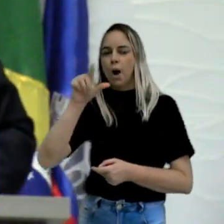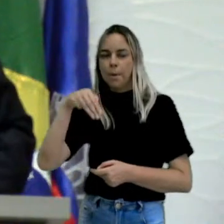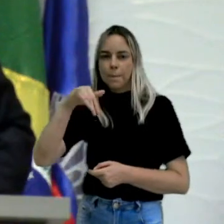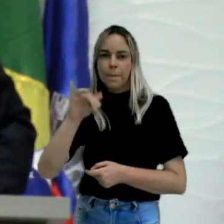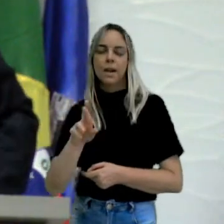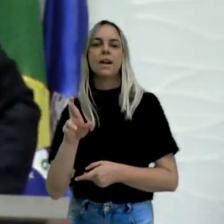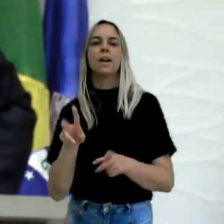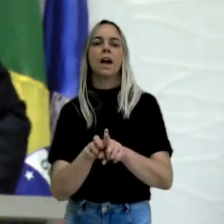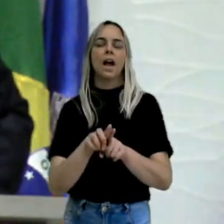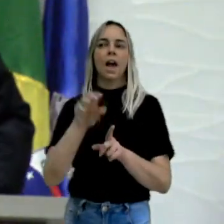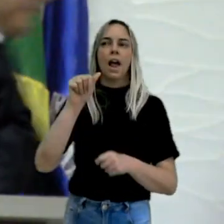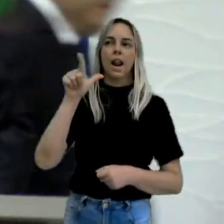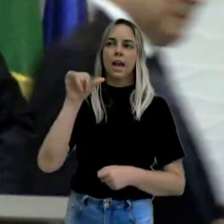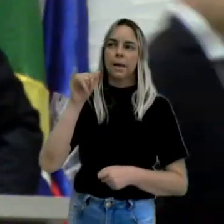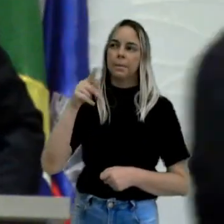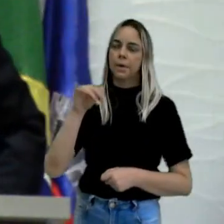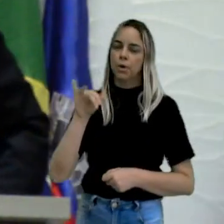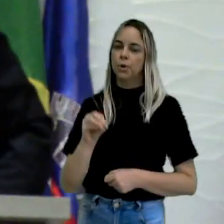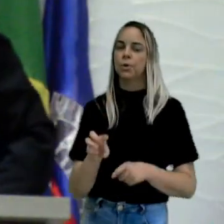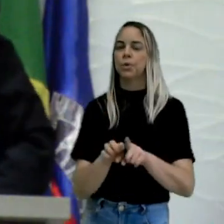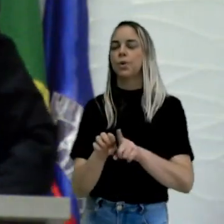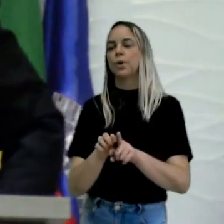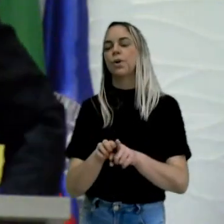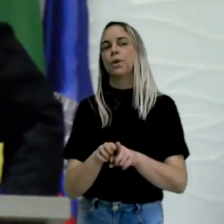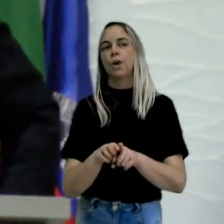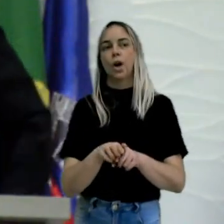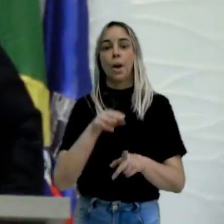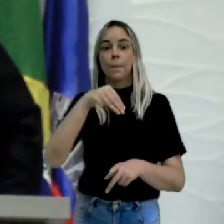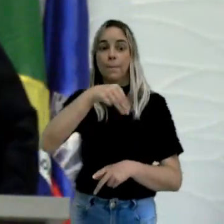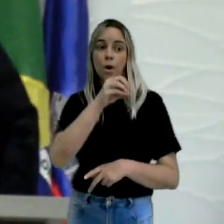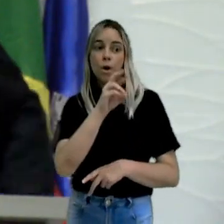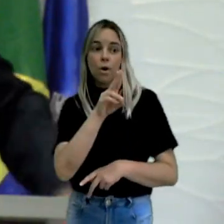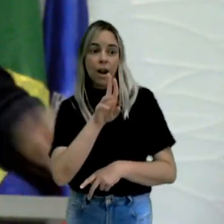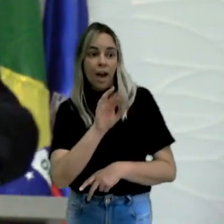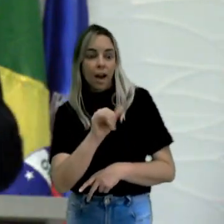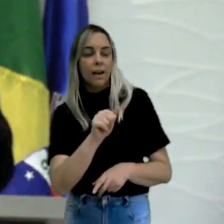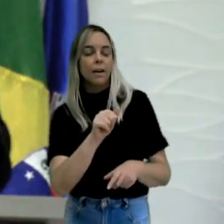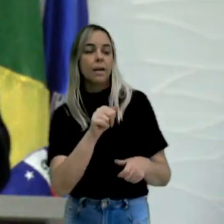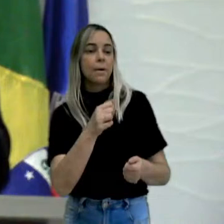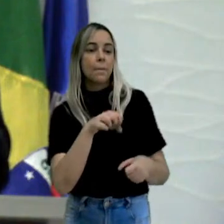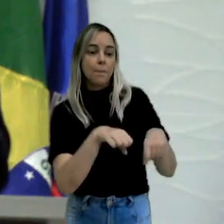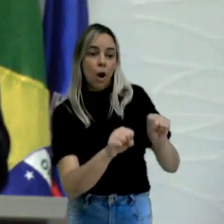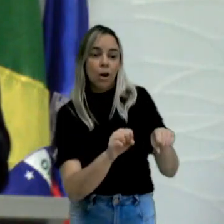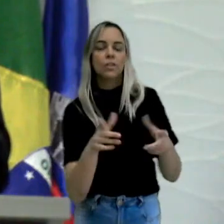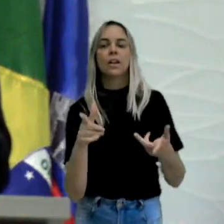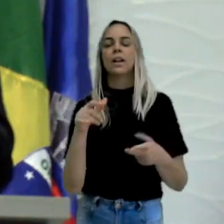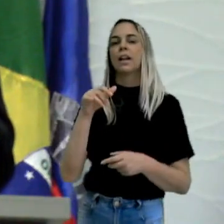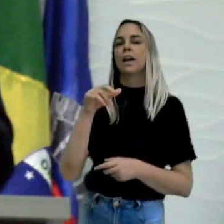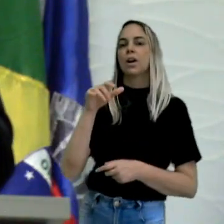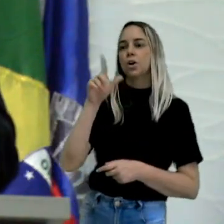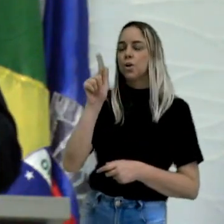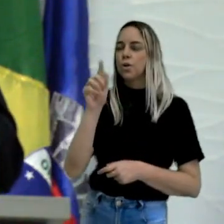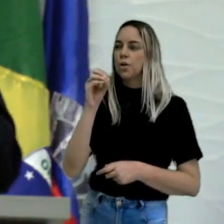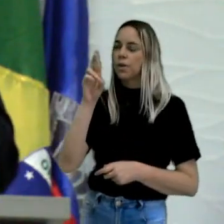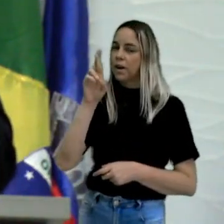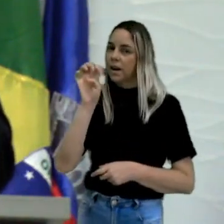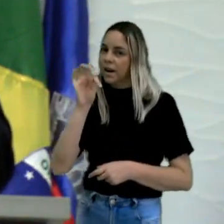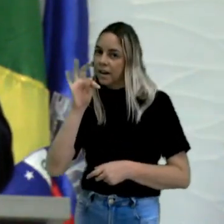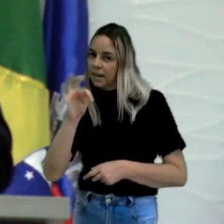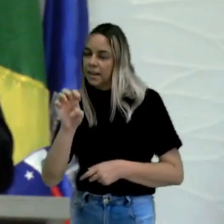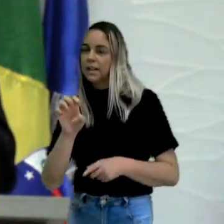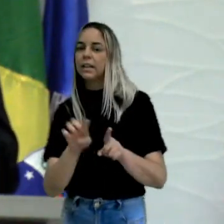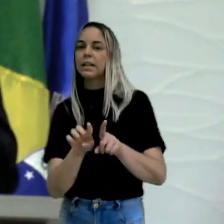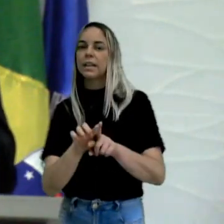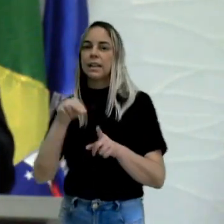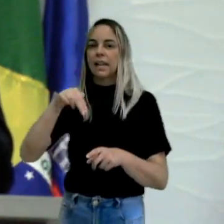Lipo Costa, ao pessoal lá da Moura Motos, a Lisane Vilela, Dona Gorete lá do Alto Santiago, Dona